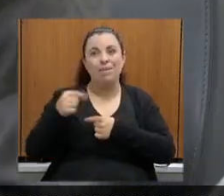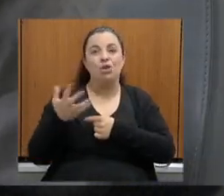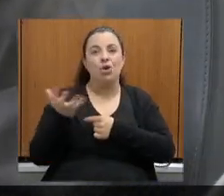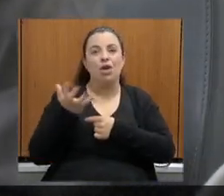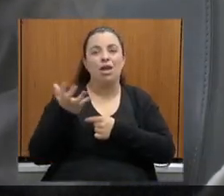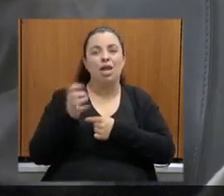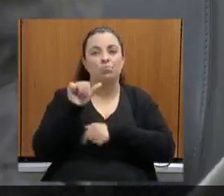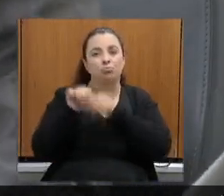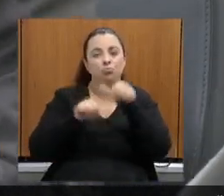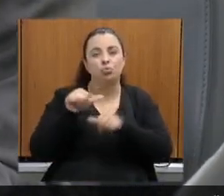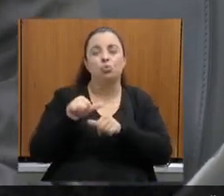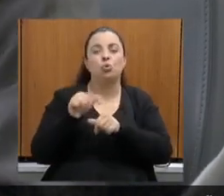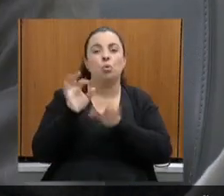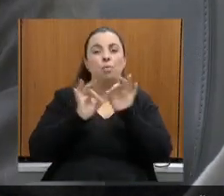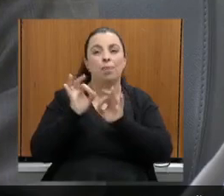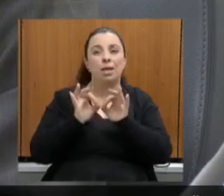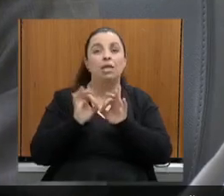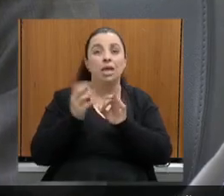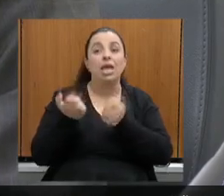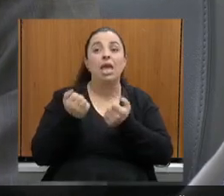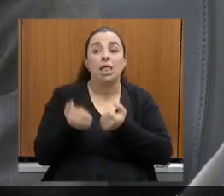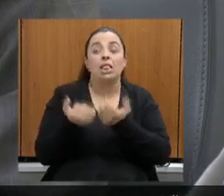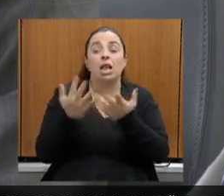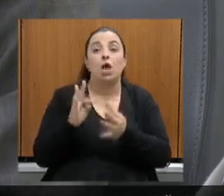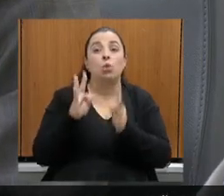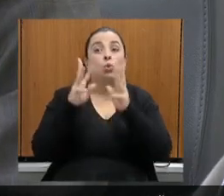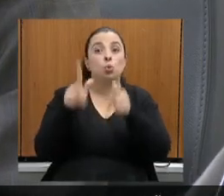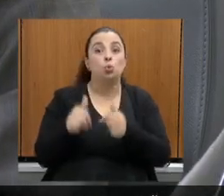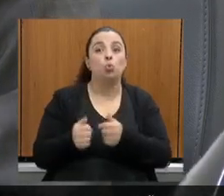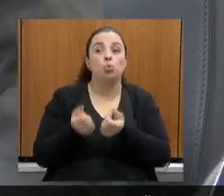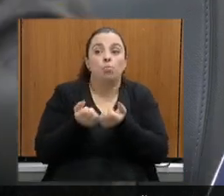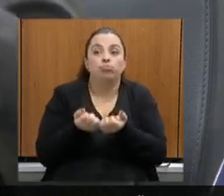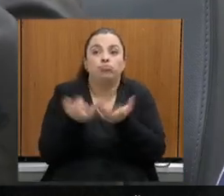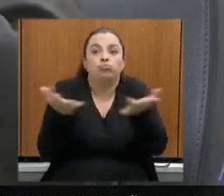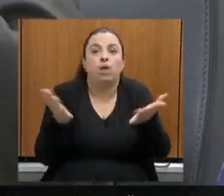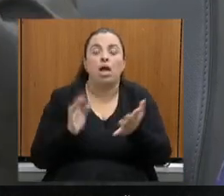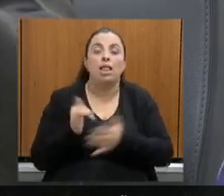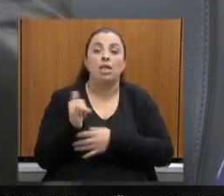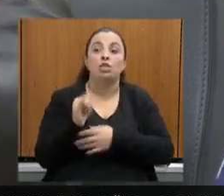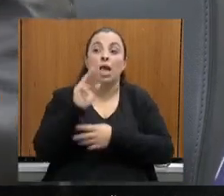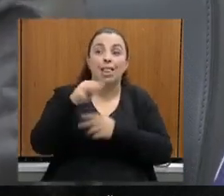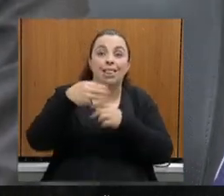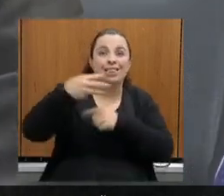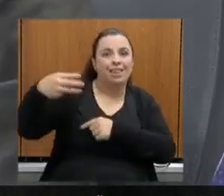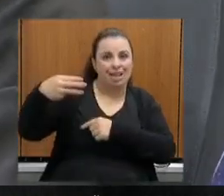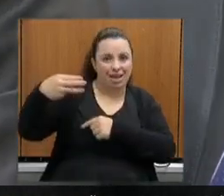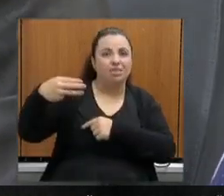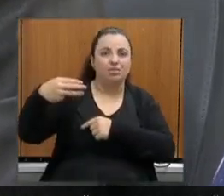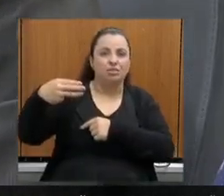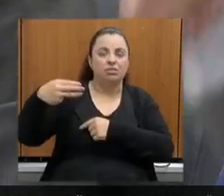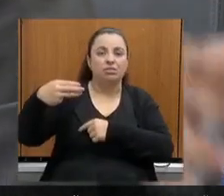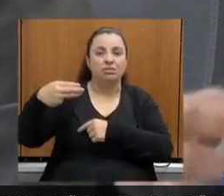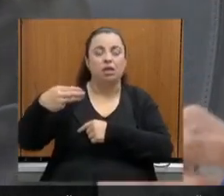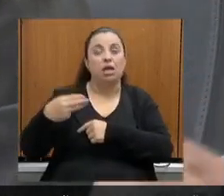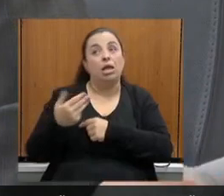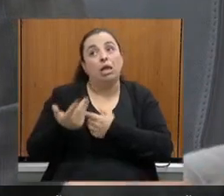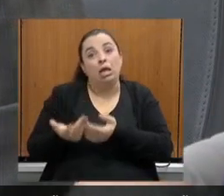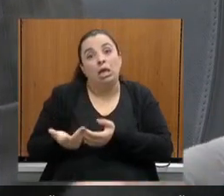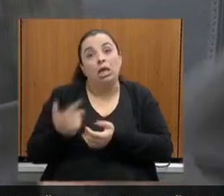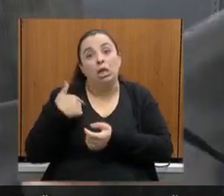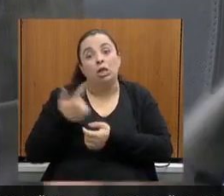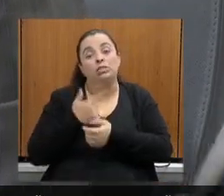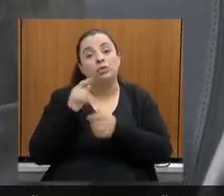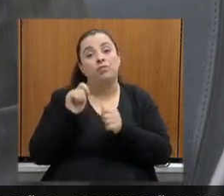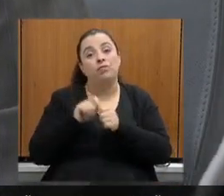trifásico é obviamente próximo né da das subestações e a gente tá fazendo essa